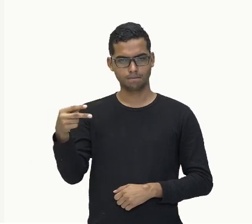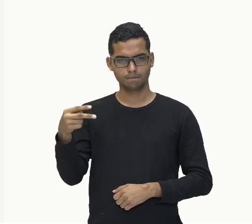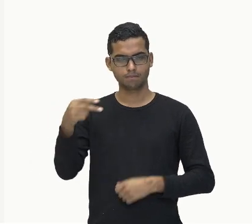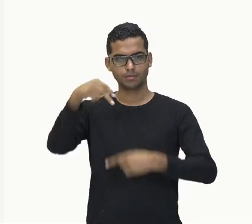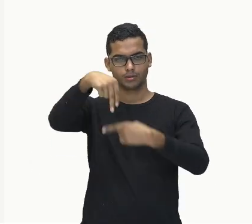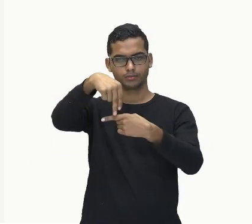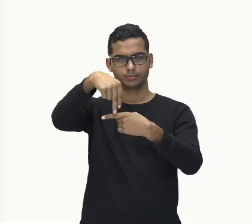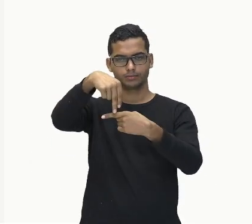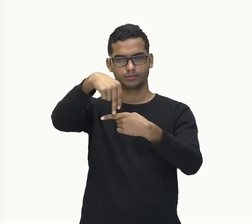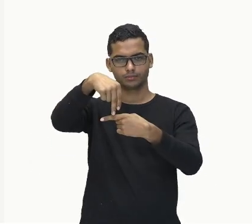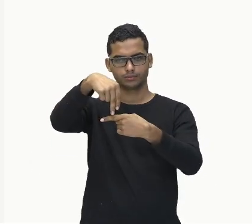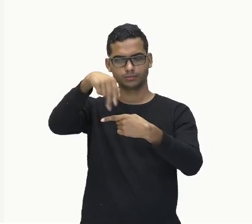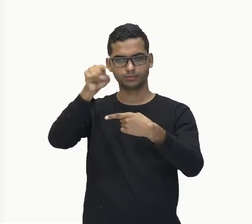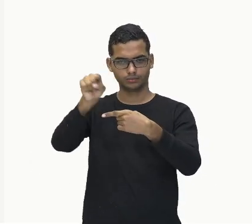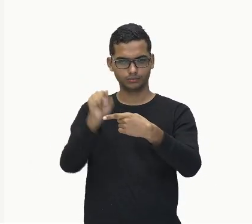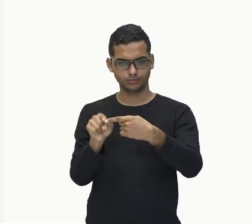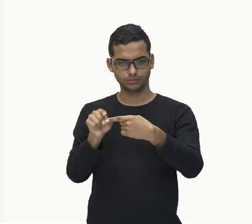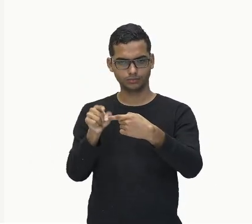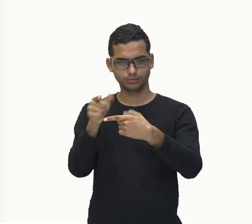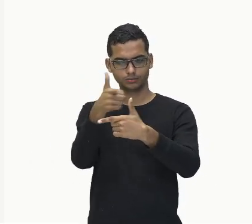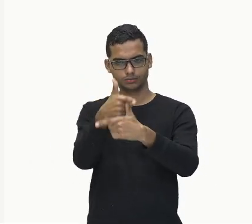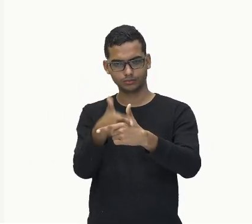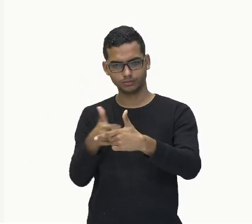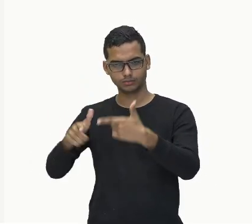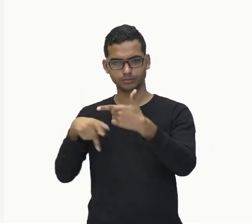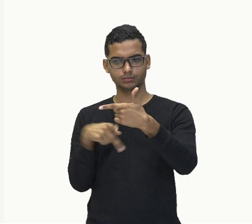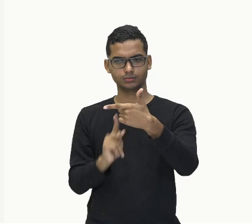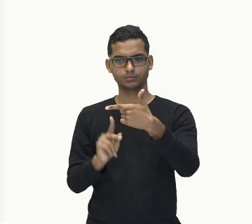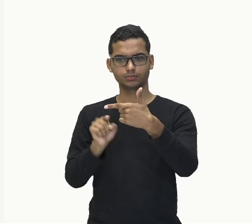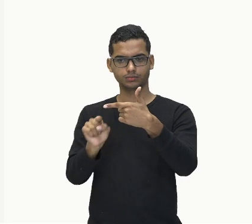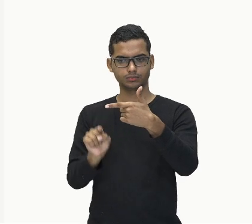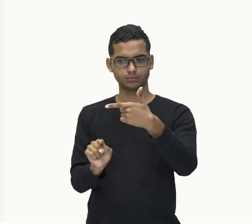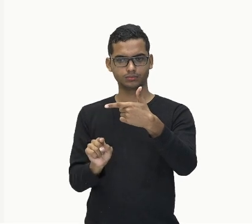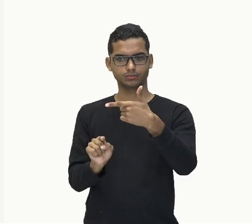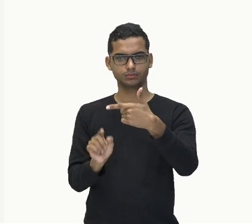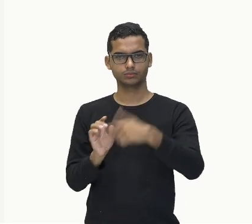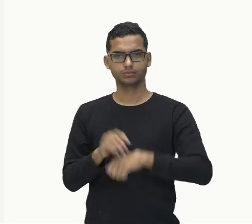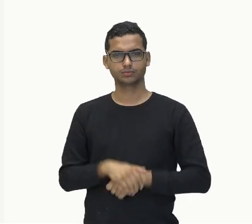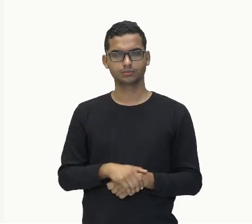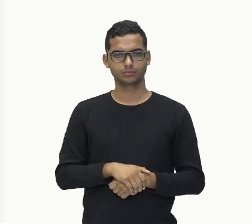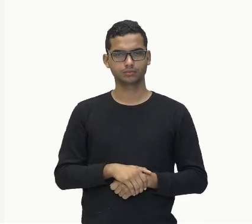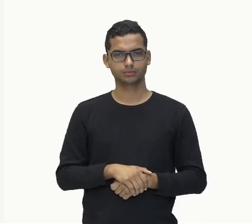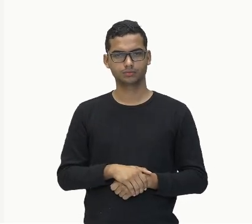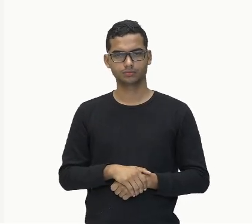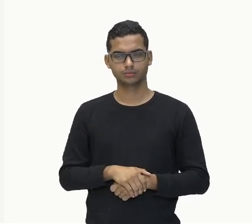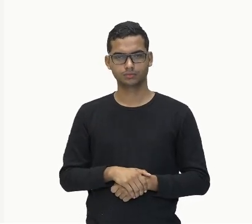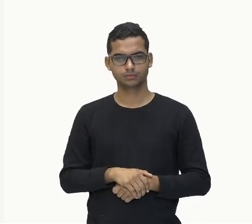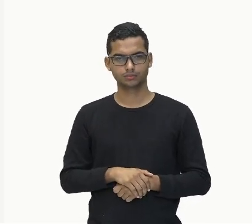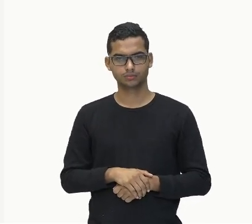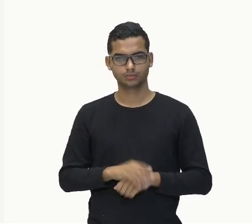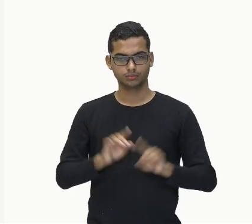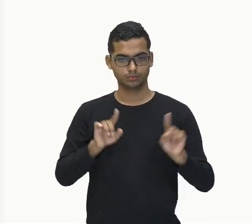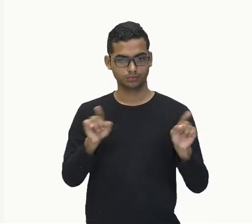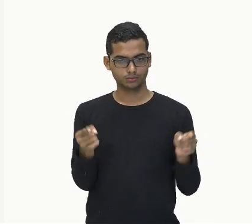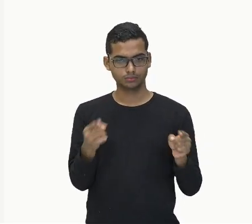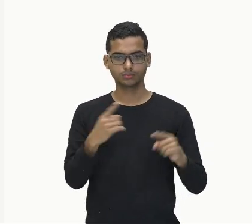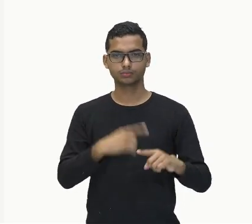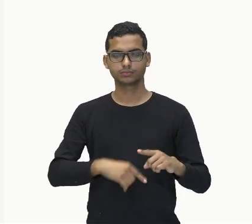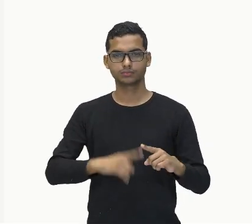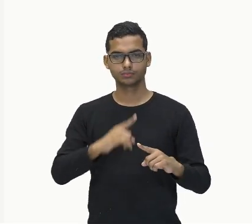n fatorial dividido por k fatorial vezes n menos k fatorial,